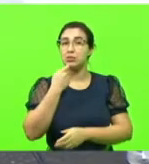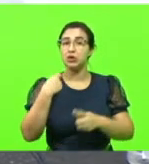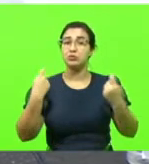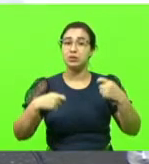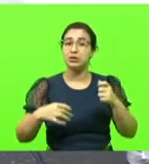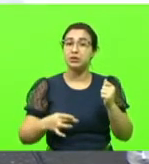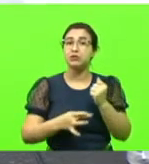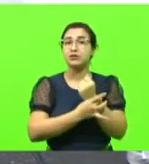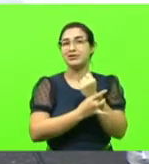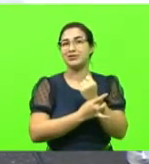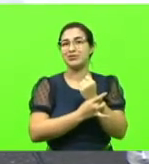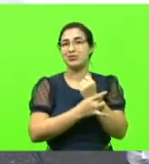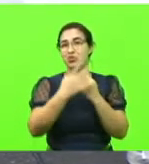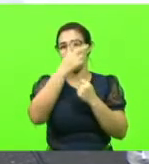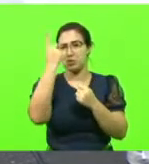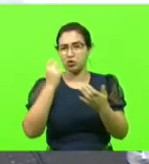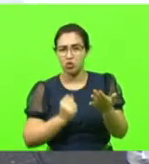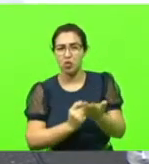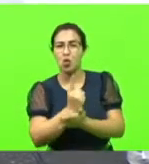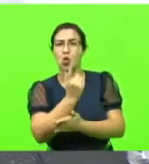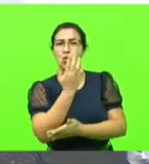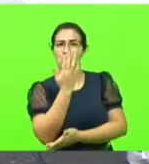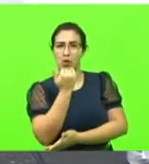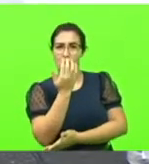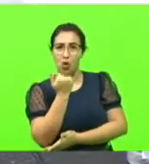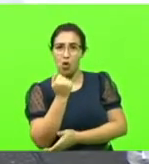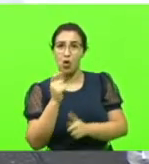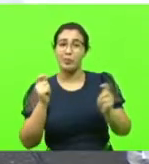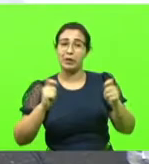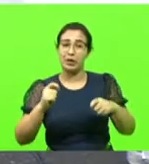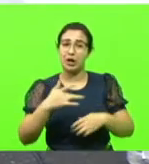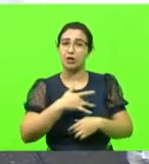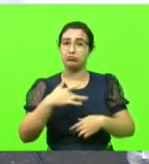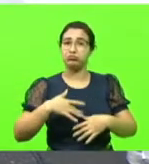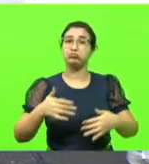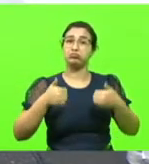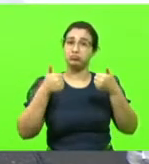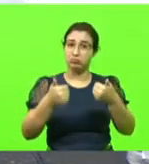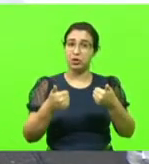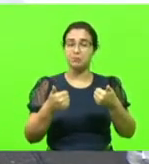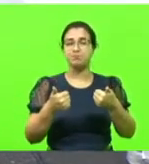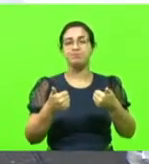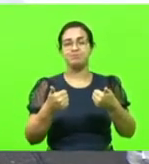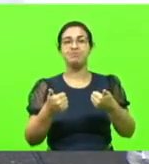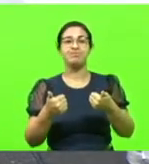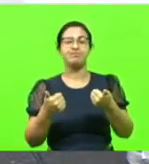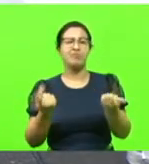quem vai adquirir, para quem vai consumir. E nós aqui, eu vi